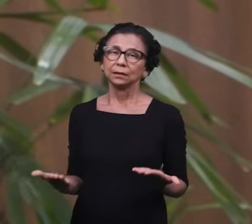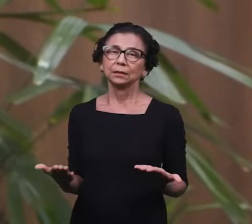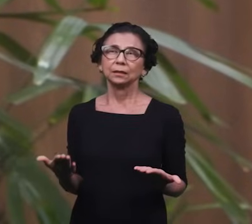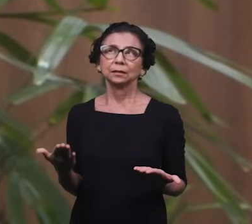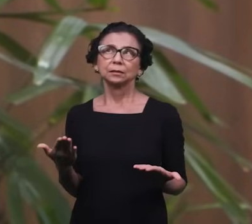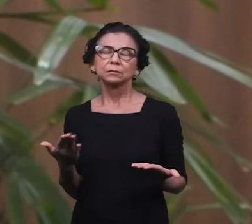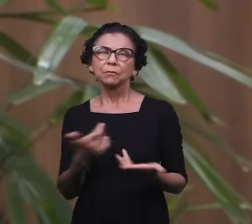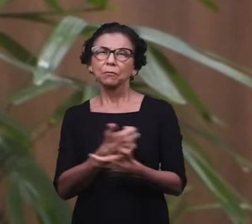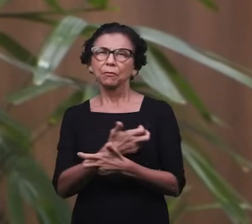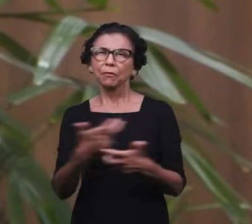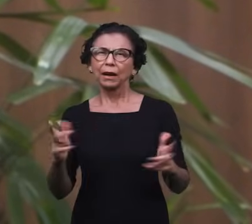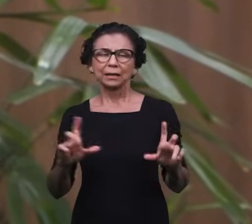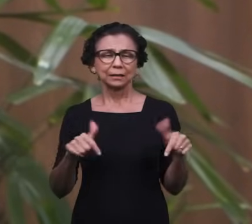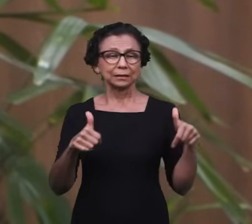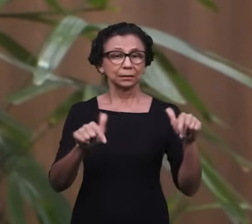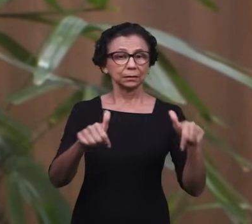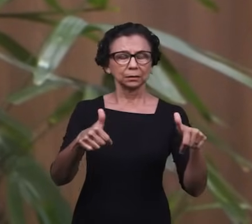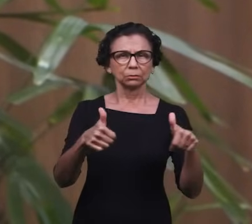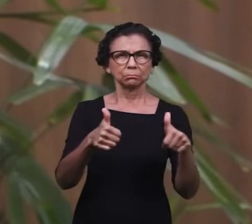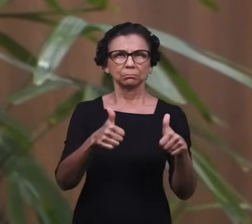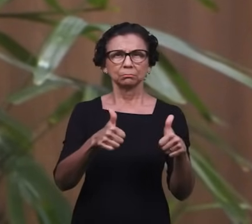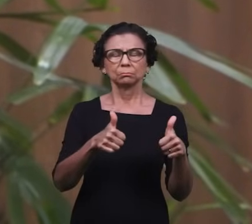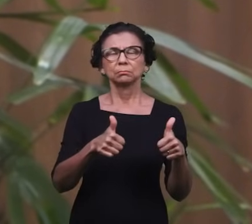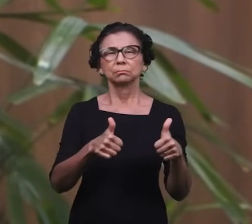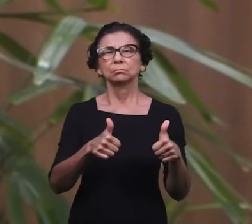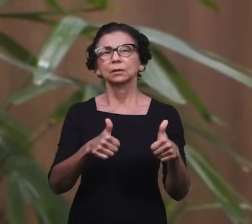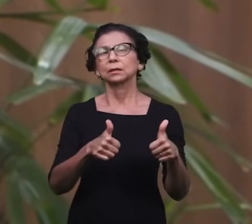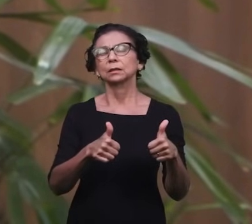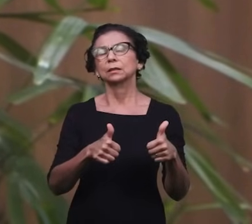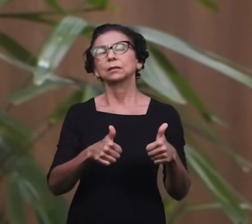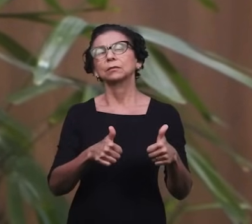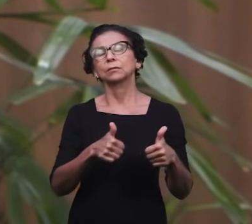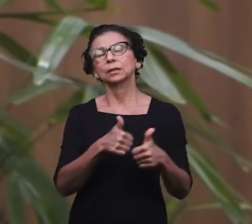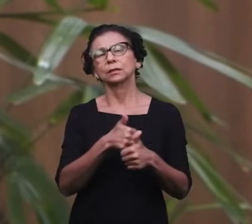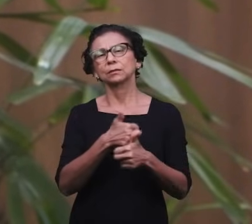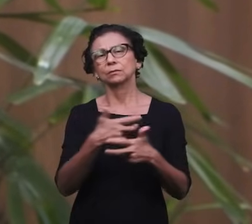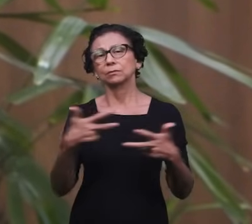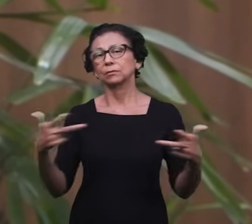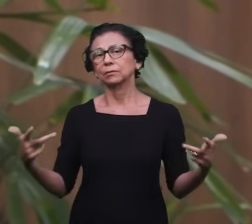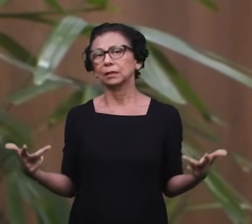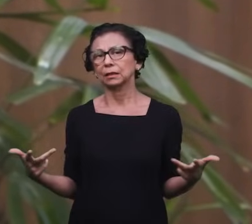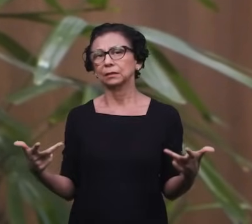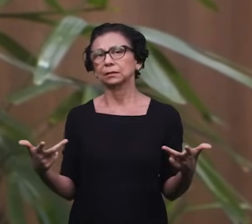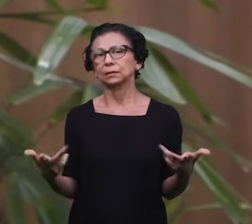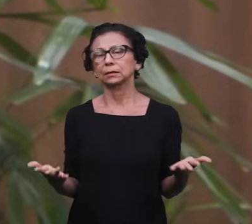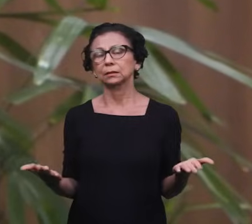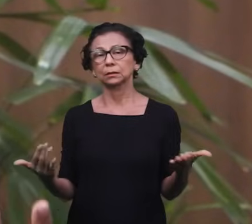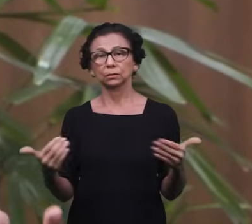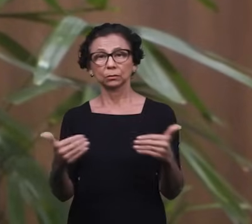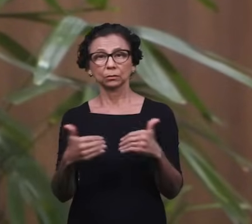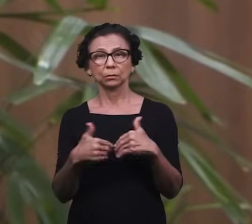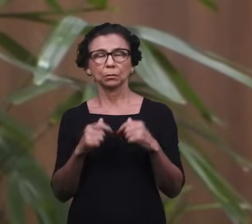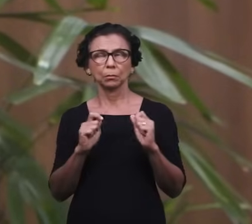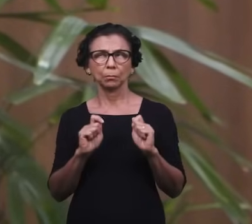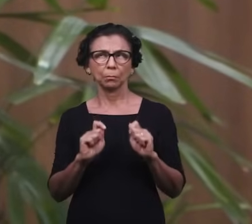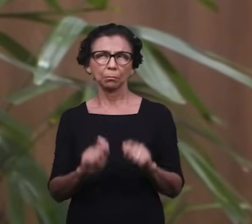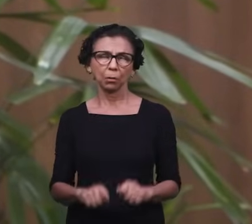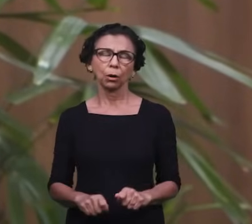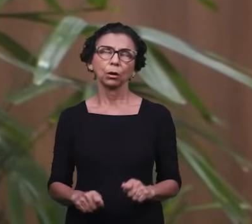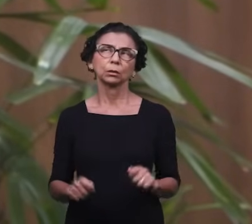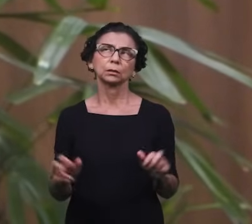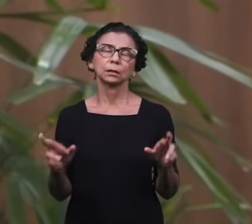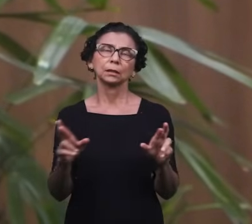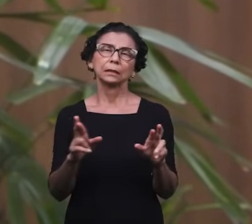as mais variadas possíveis e no autismo ele pode apresentar comprometimentos na interação social,